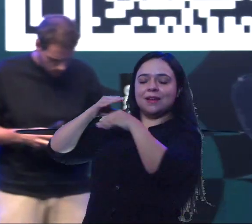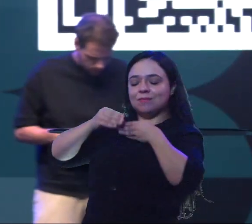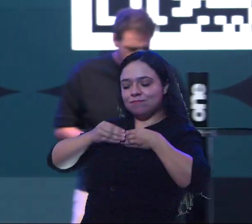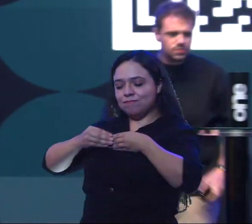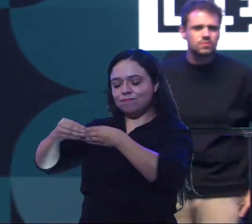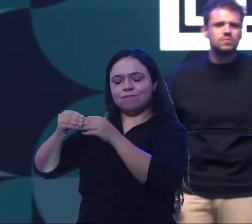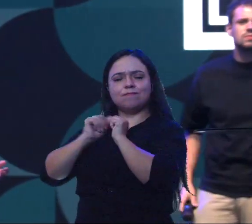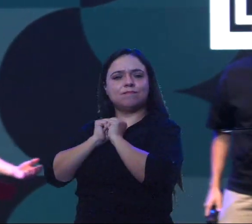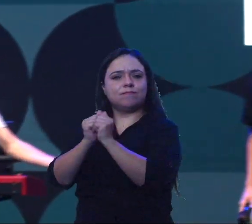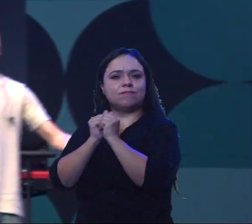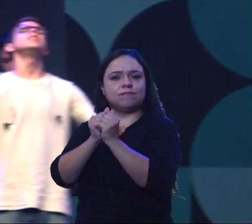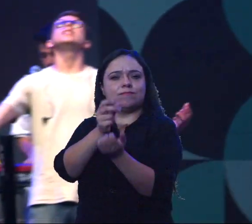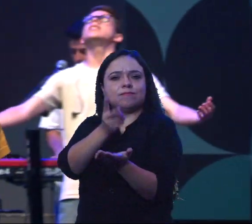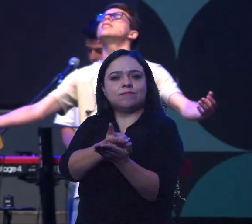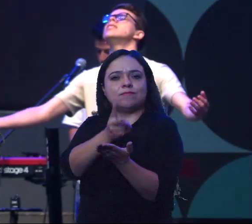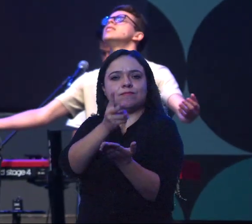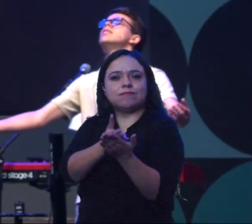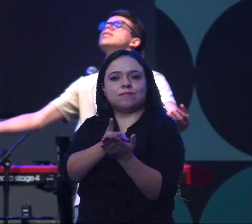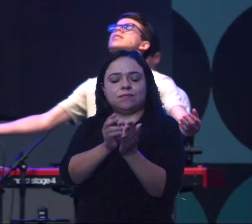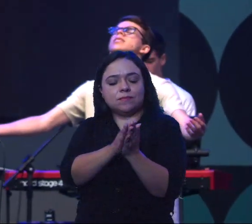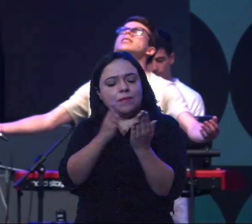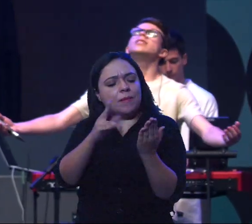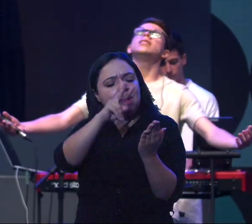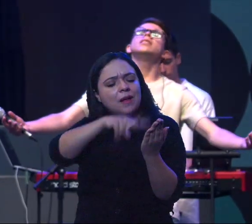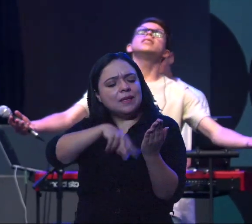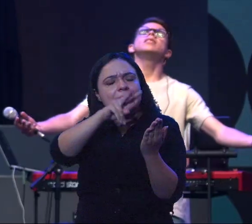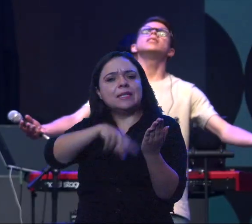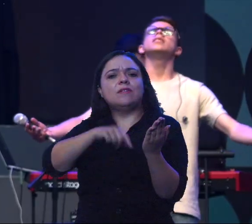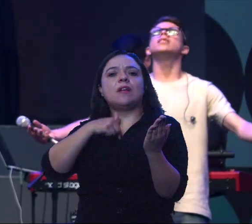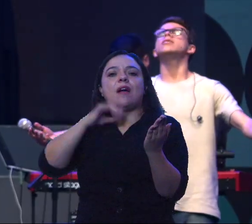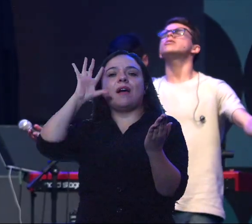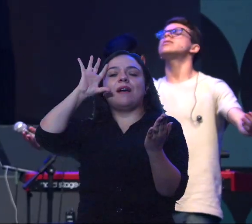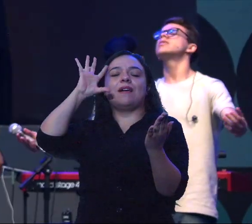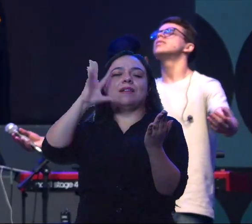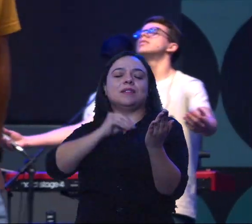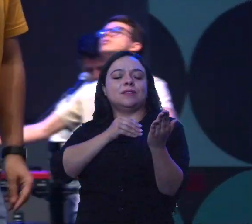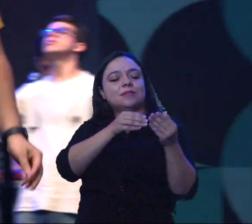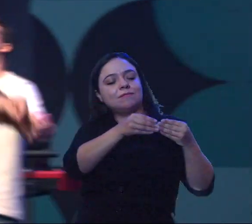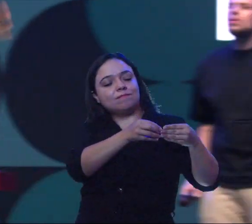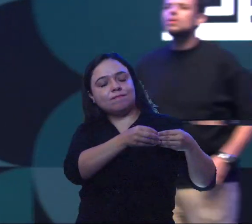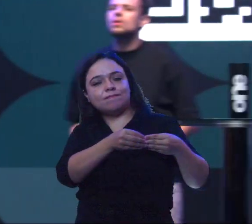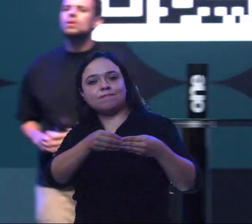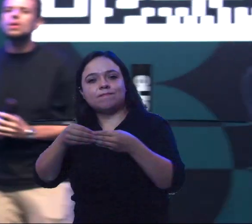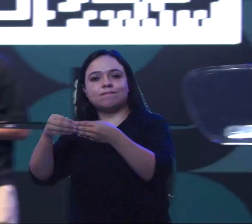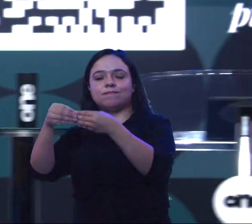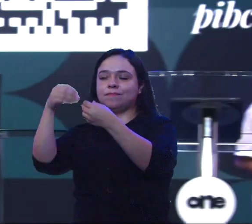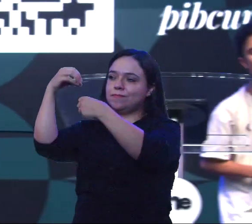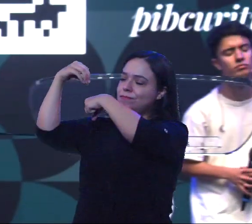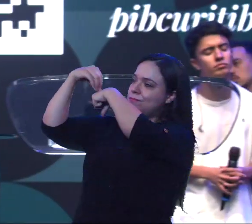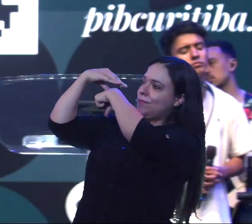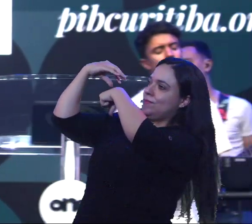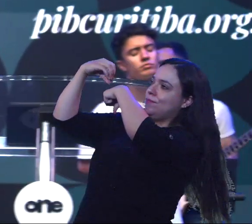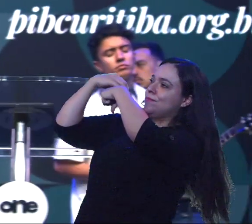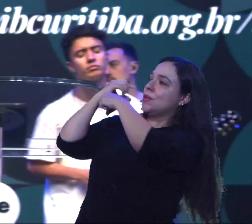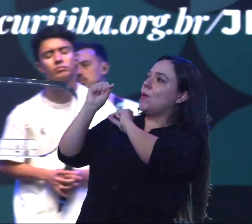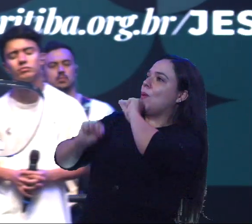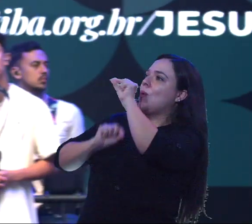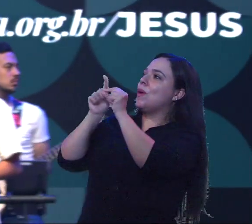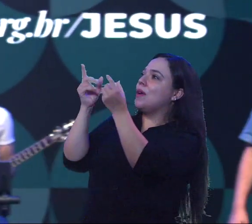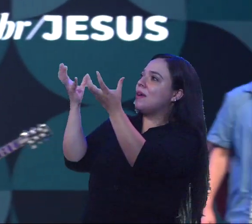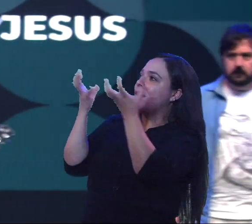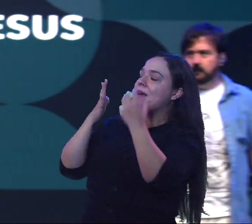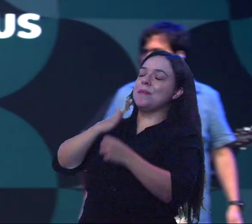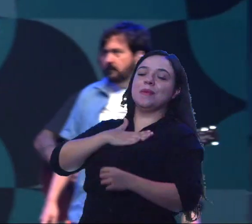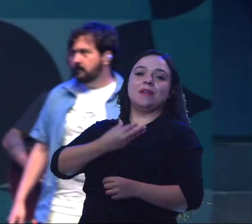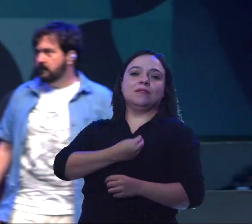Tua presença, para quando eu ler a palavra do Senhor, eu possa entender as direções e entender os sonhos daquilo que o Senhor tem para a minha vida. Essa é